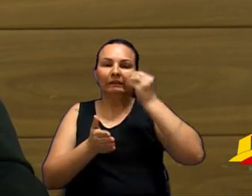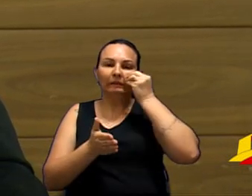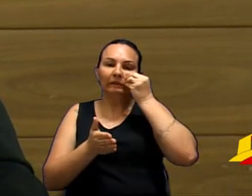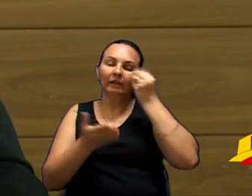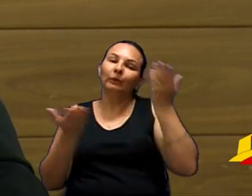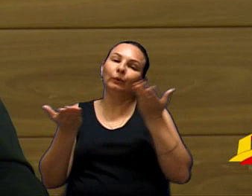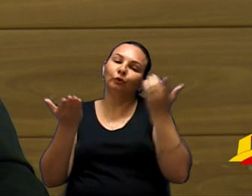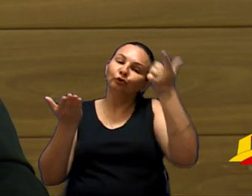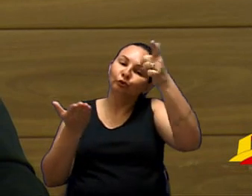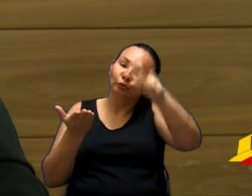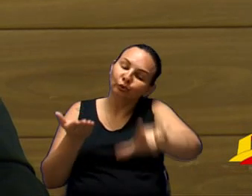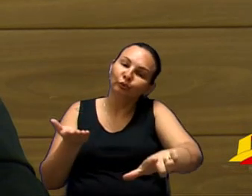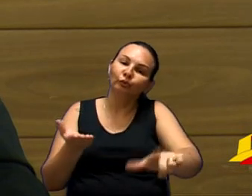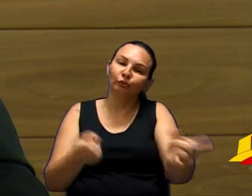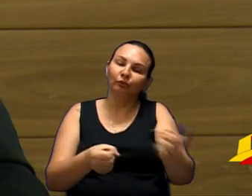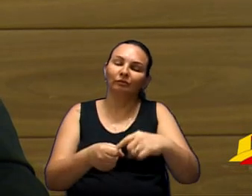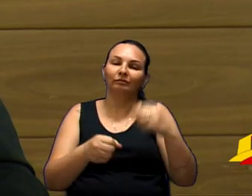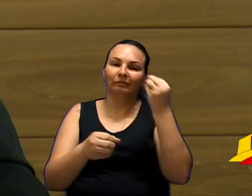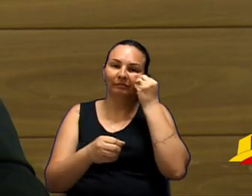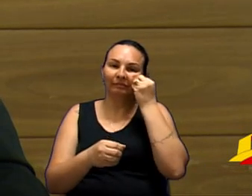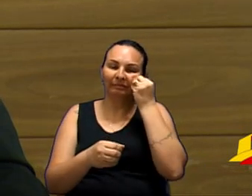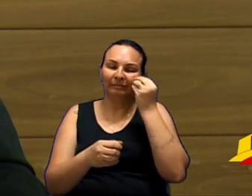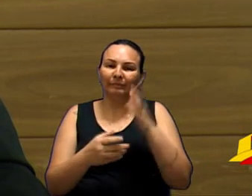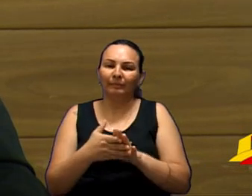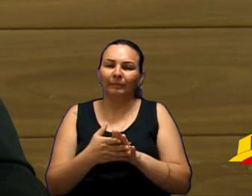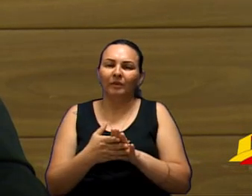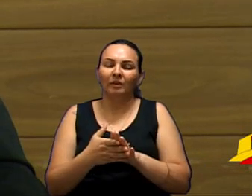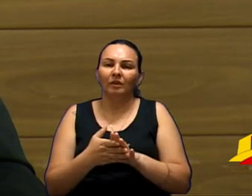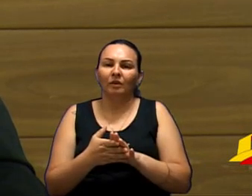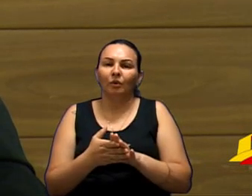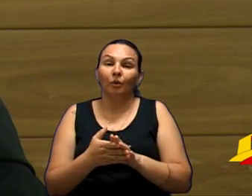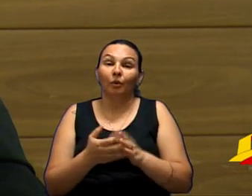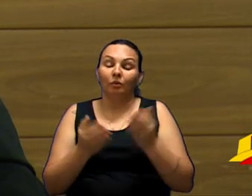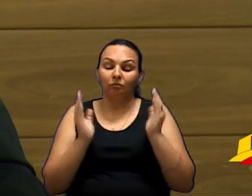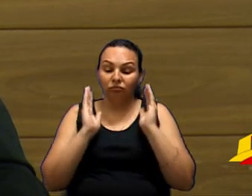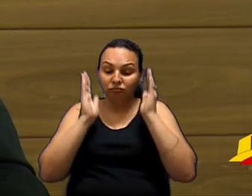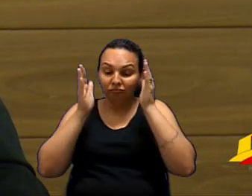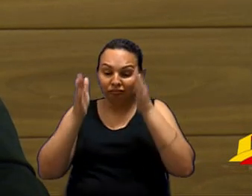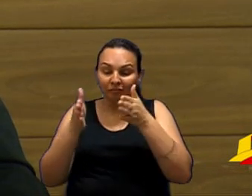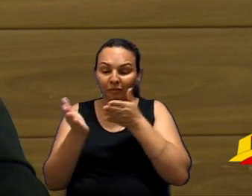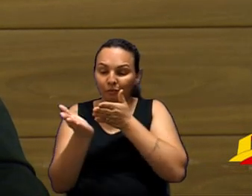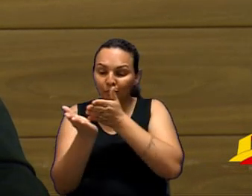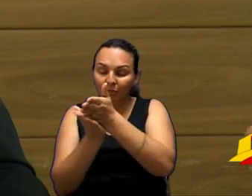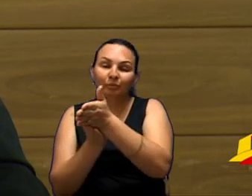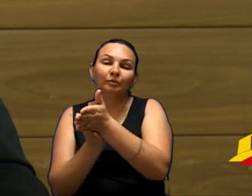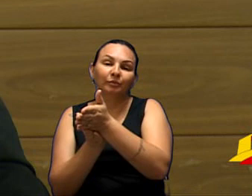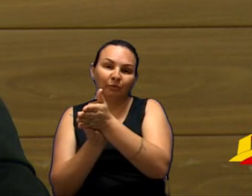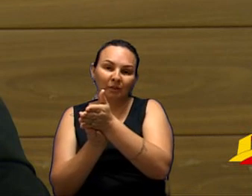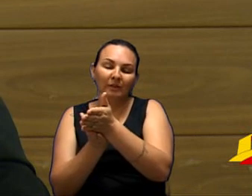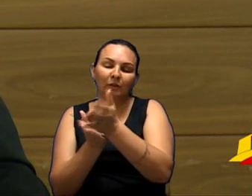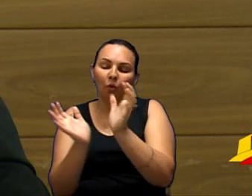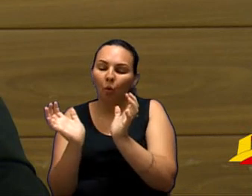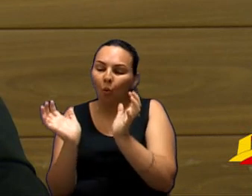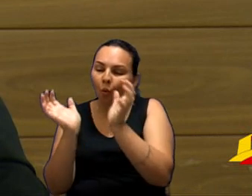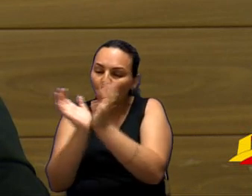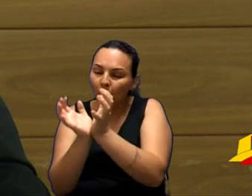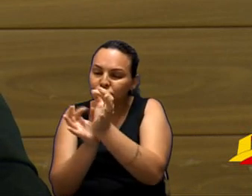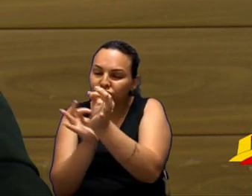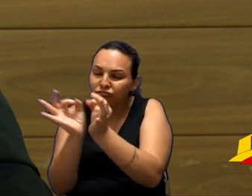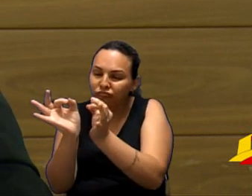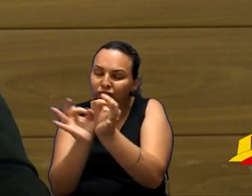hoje possa fazer muita diferença então como encaminhamento eu fico feliz de poder seguir nesse grupo nesse formato